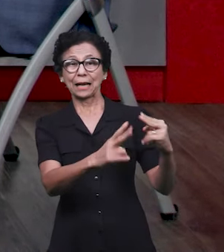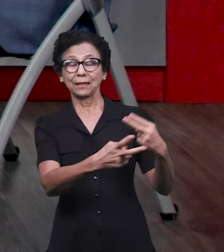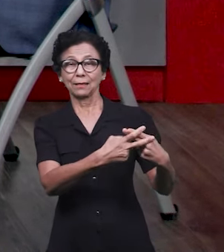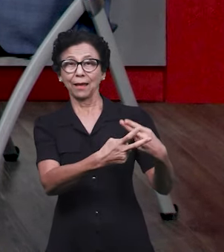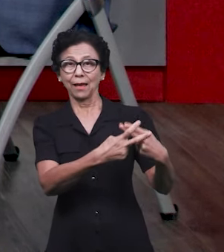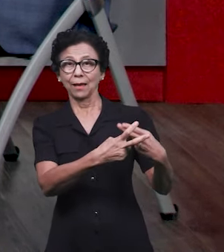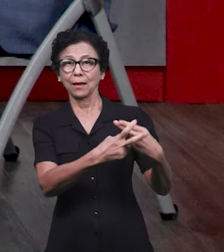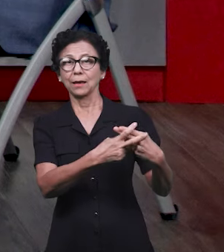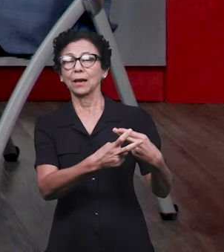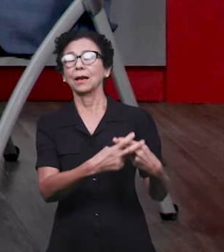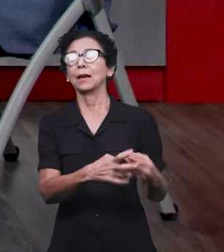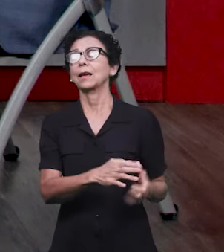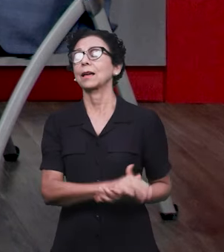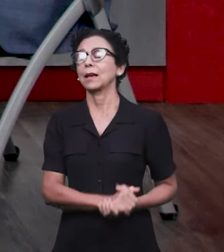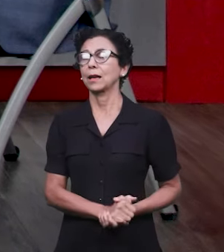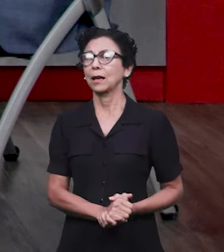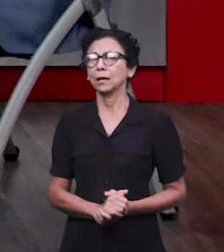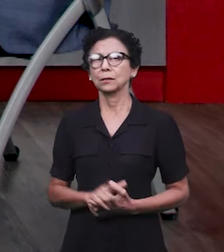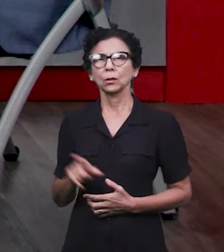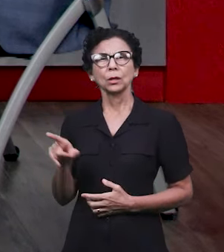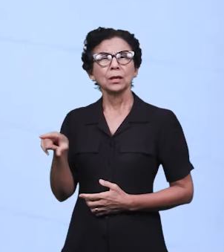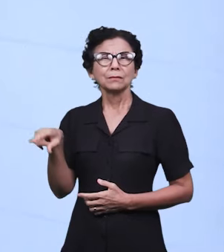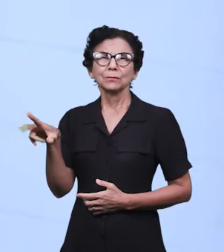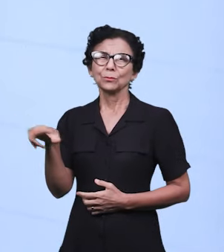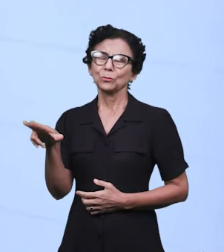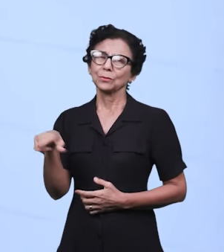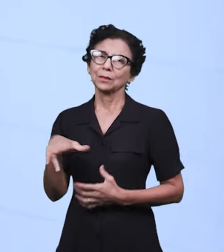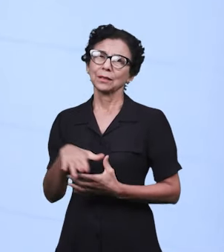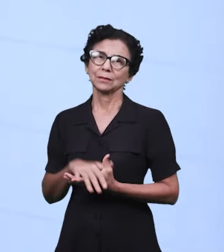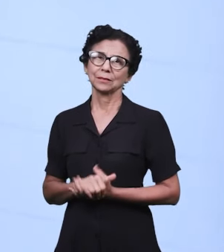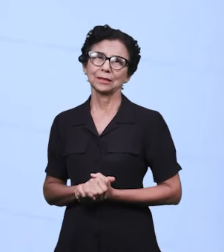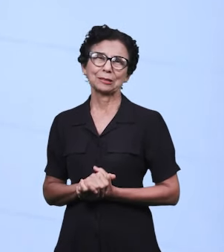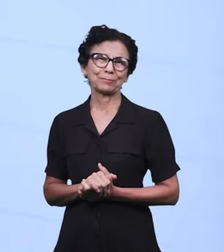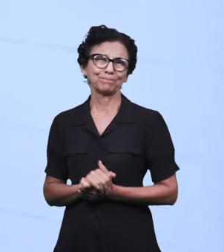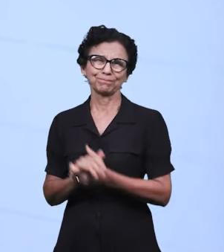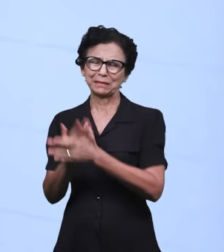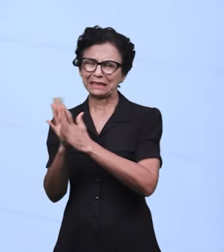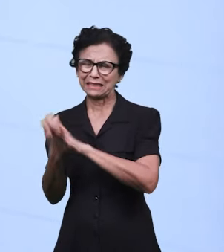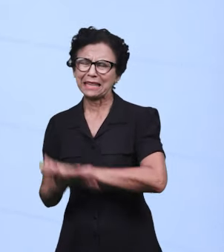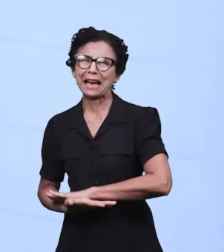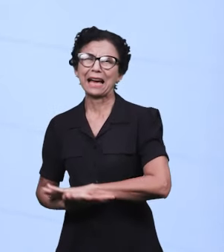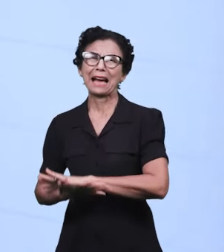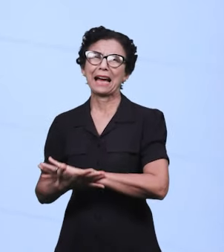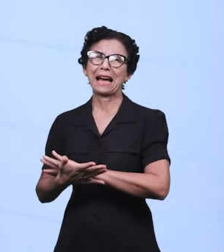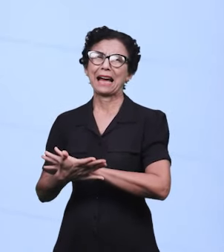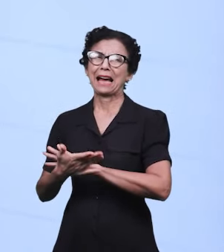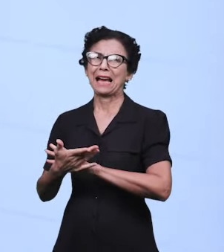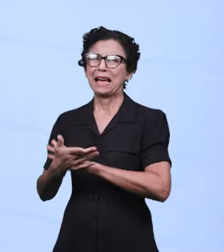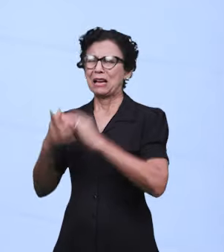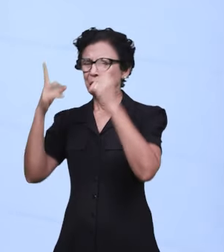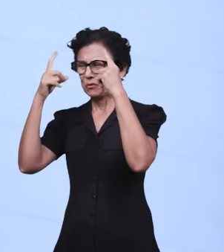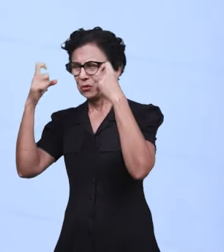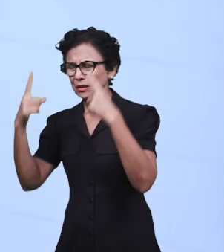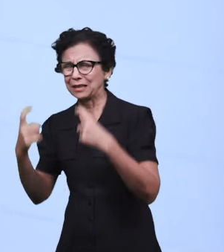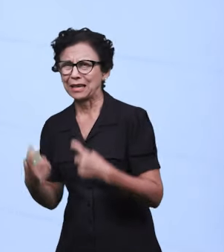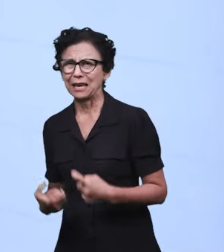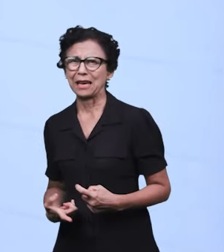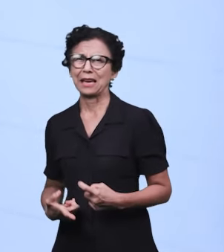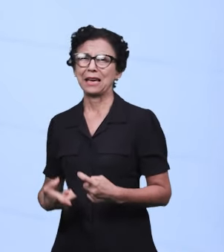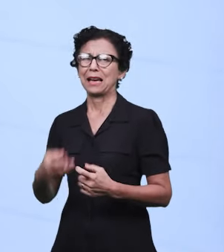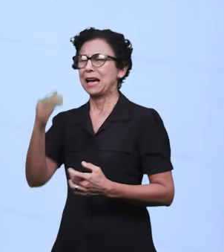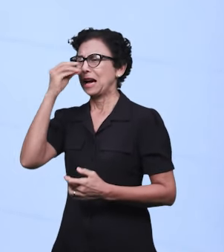permitir que o idoso ele seja submetido a nenhum tipo de violência, claro, de maltratos,